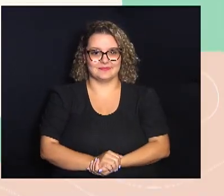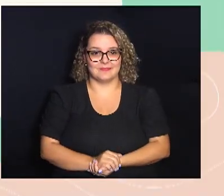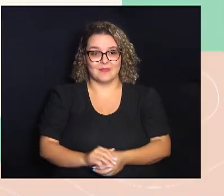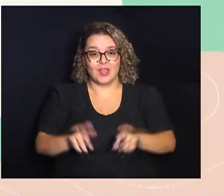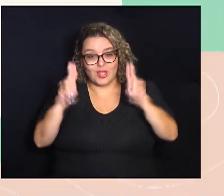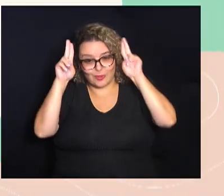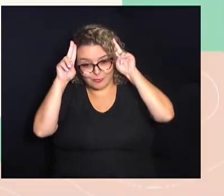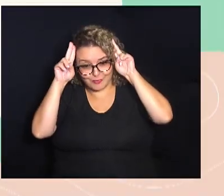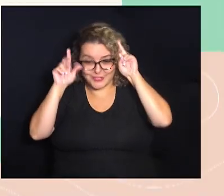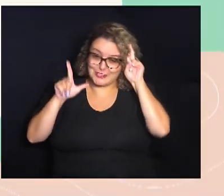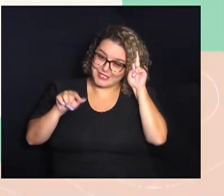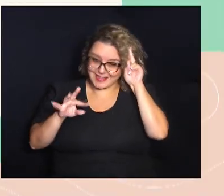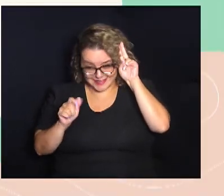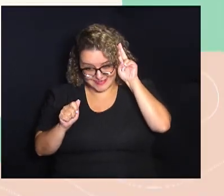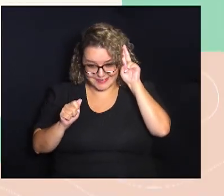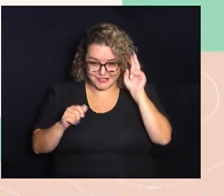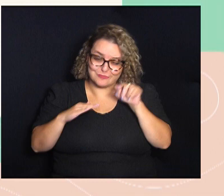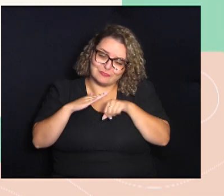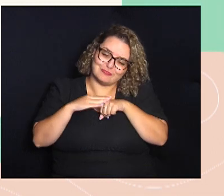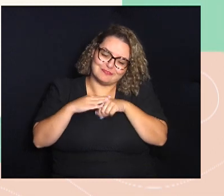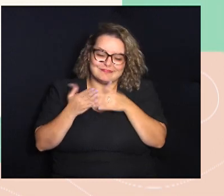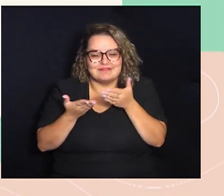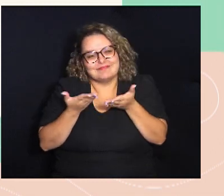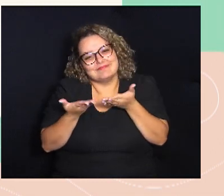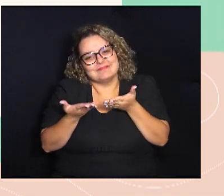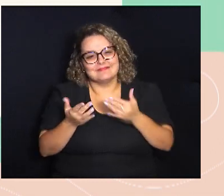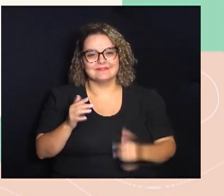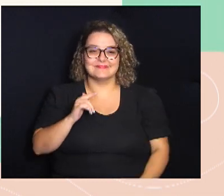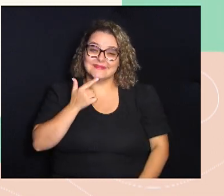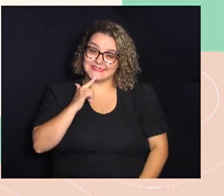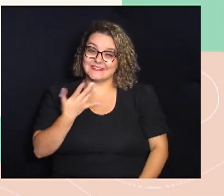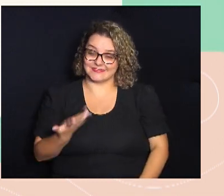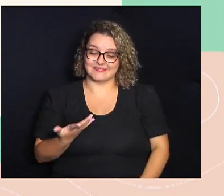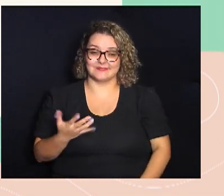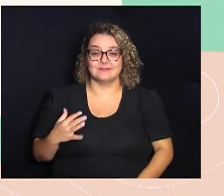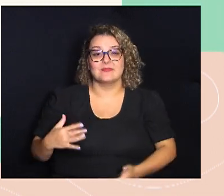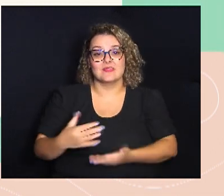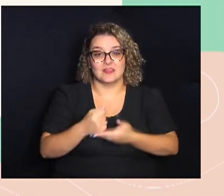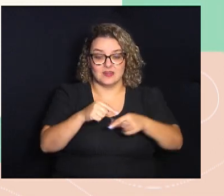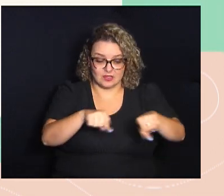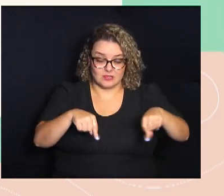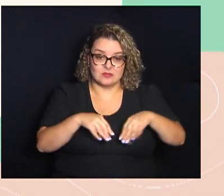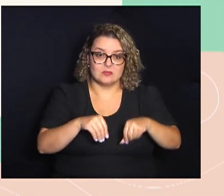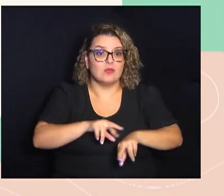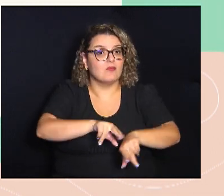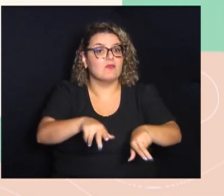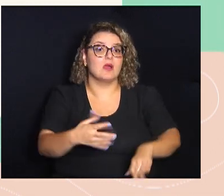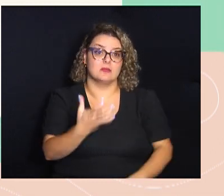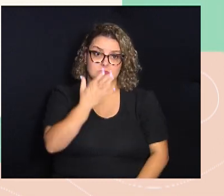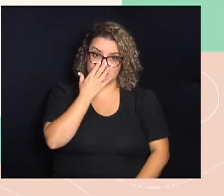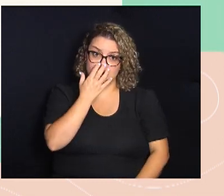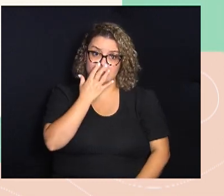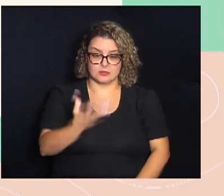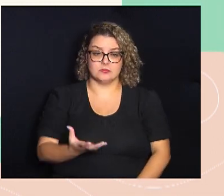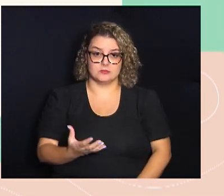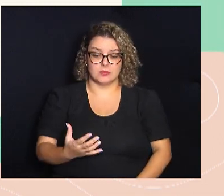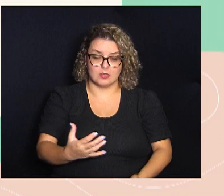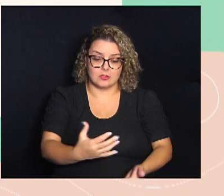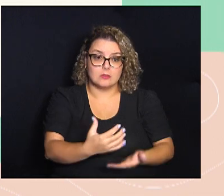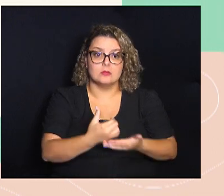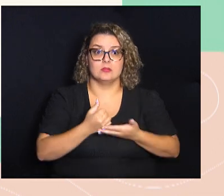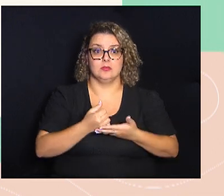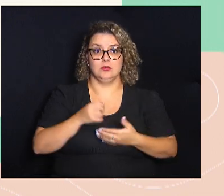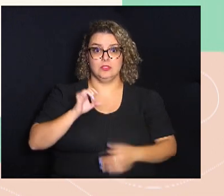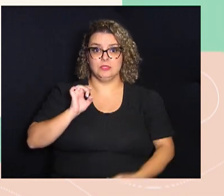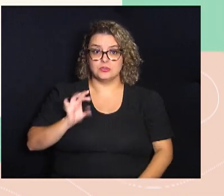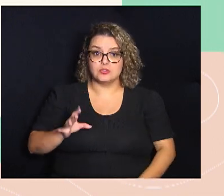um docinho, muito boazinha e meiga. Foi resgatada em um terreno com vários cães. Ela foi retirada apenas para